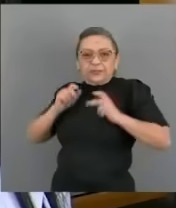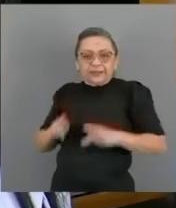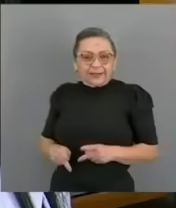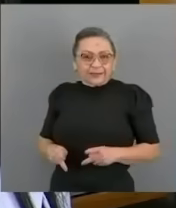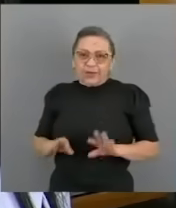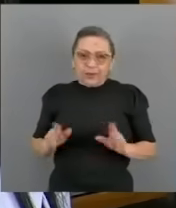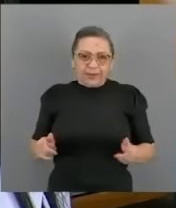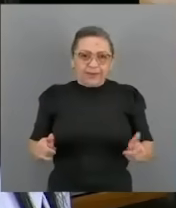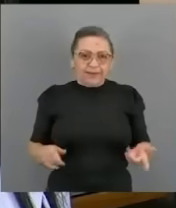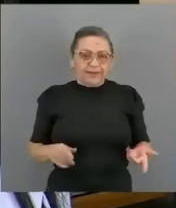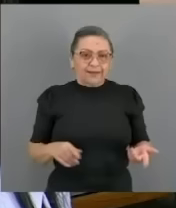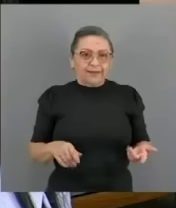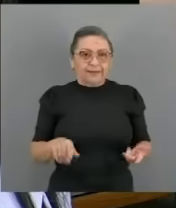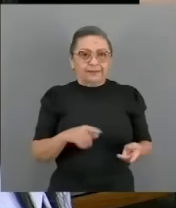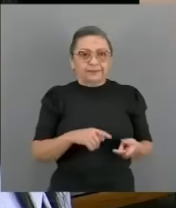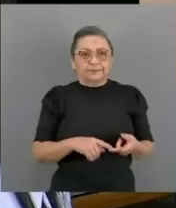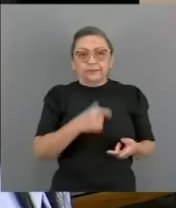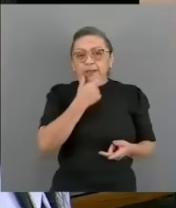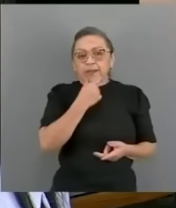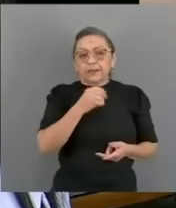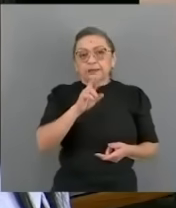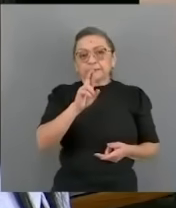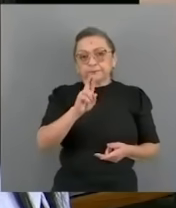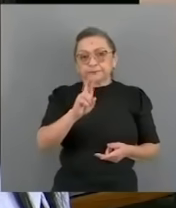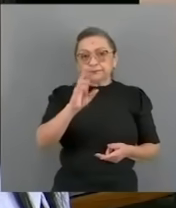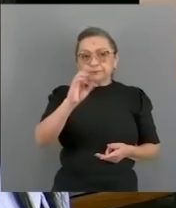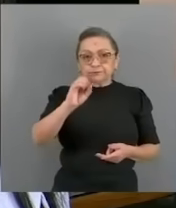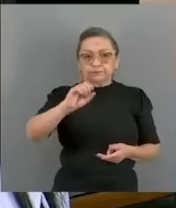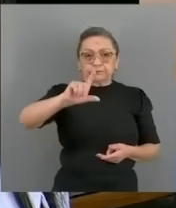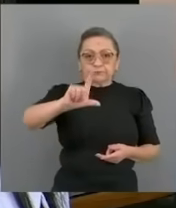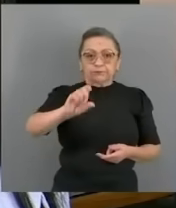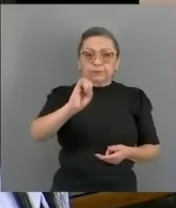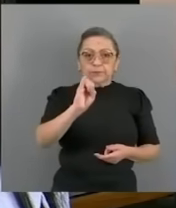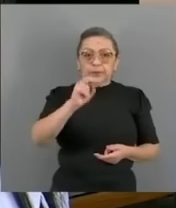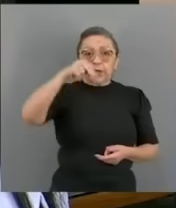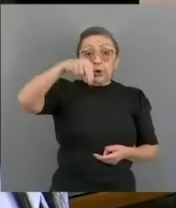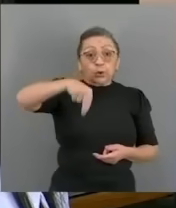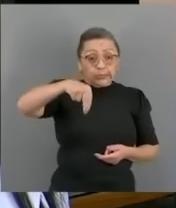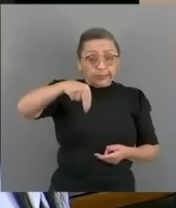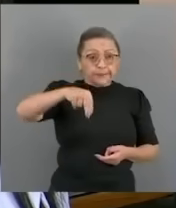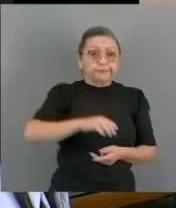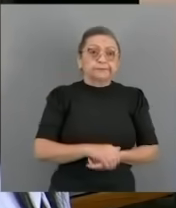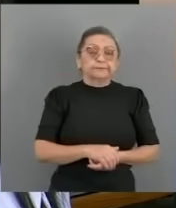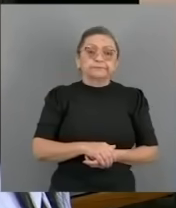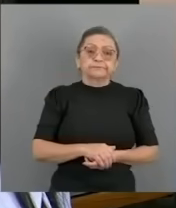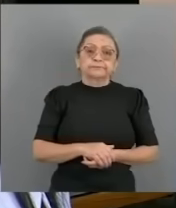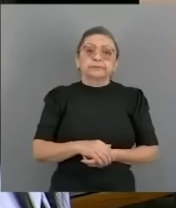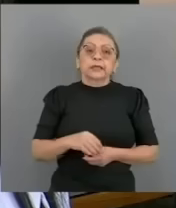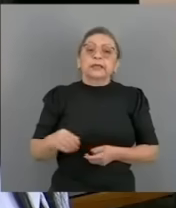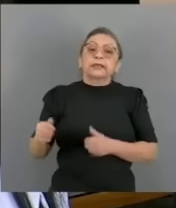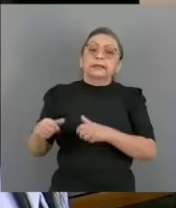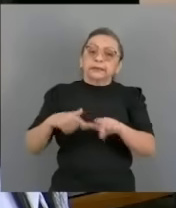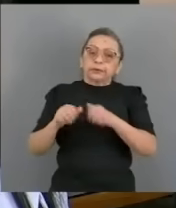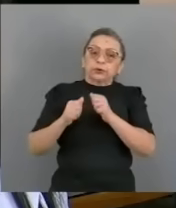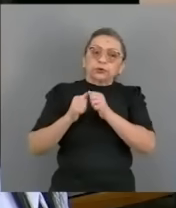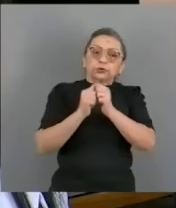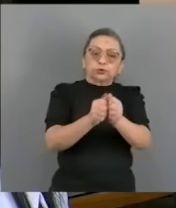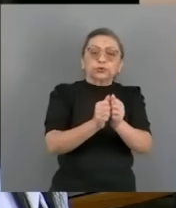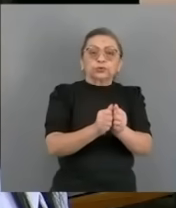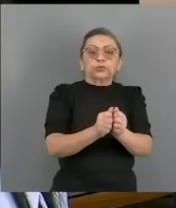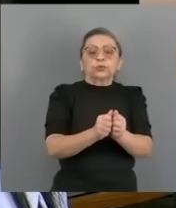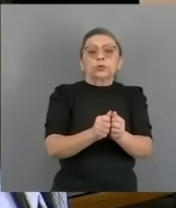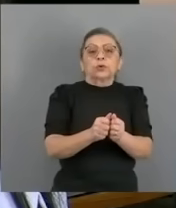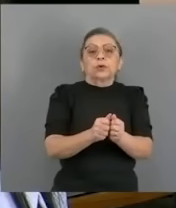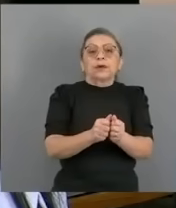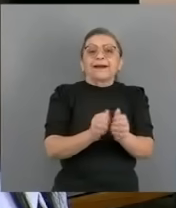aí, o senhor Rolim, esse Leonardo Rolim, que foi levado para a transição, para coordenar a área da